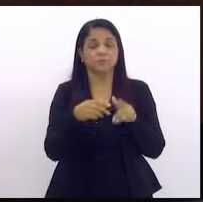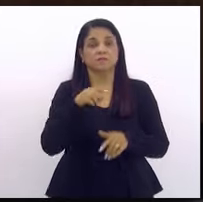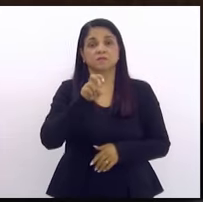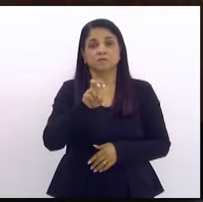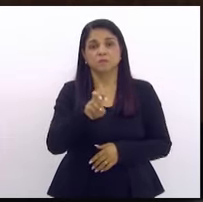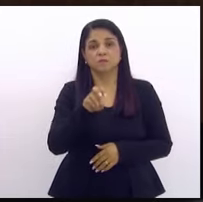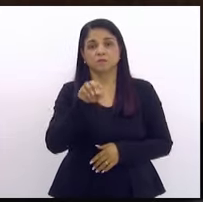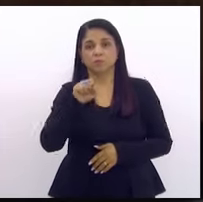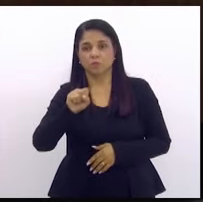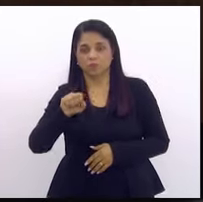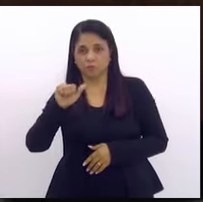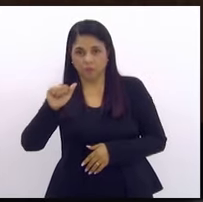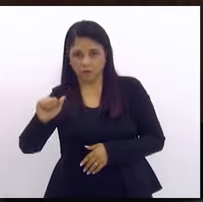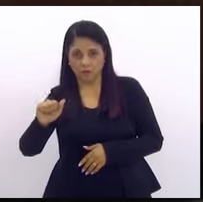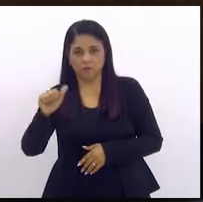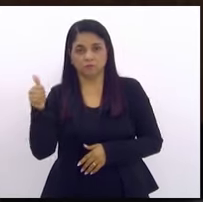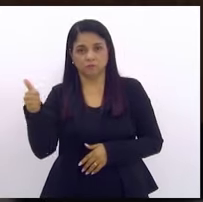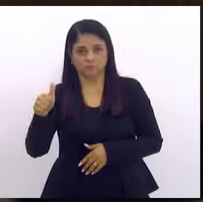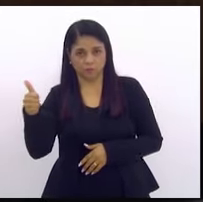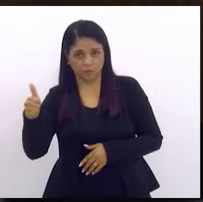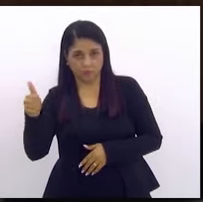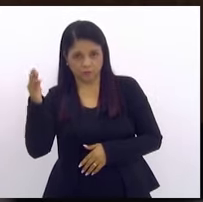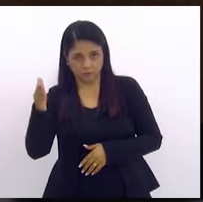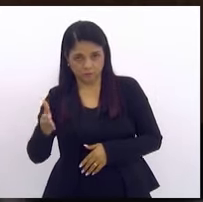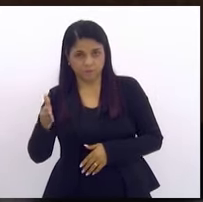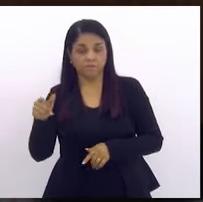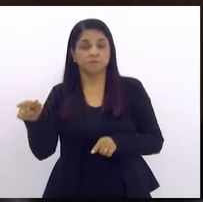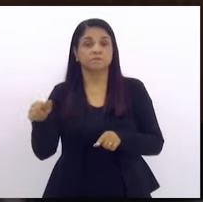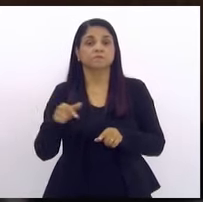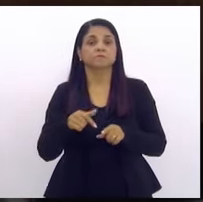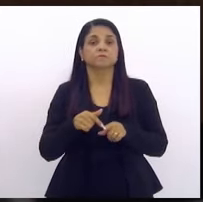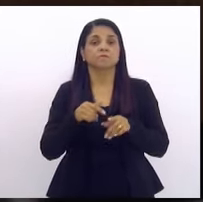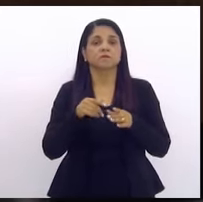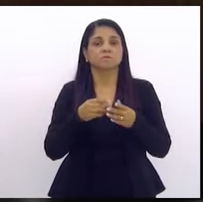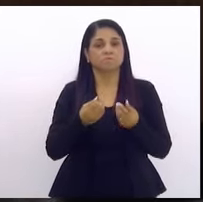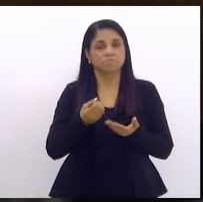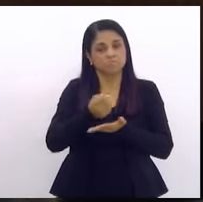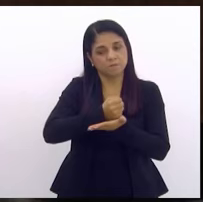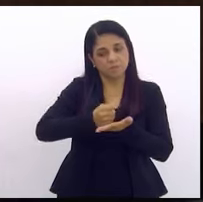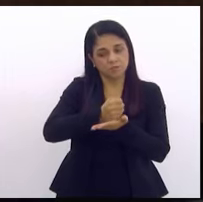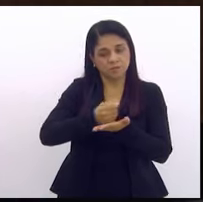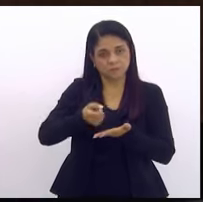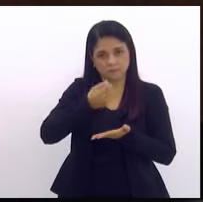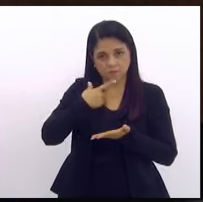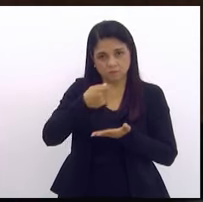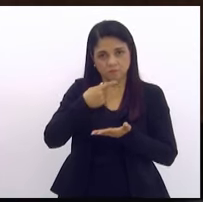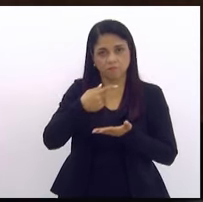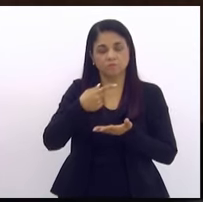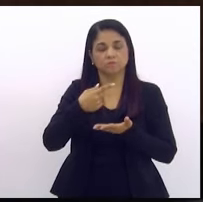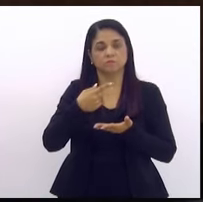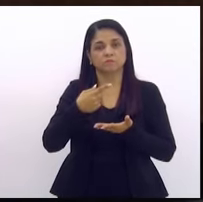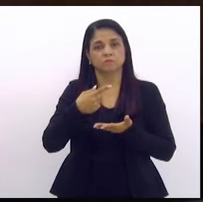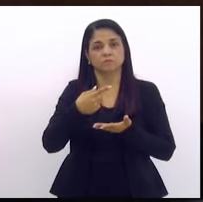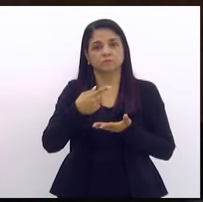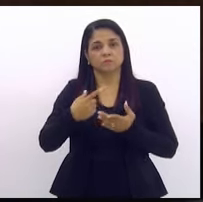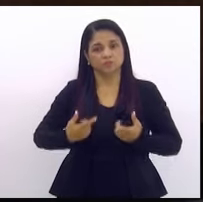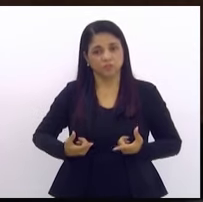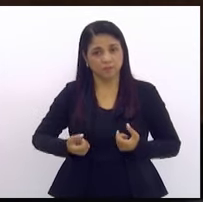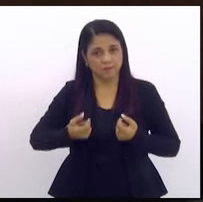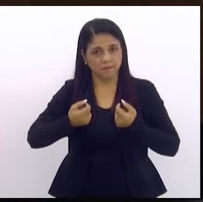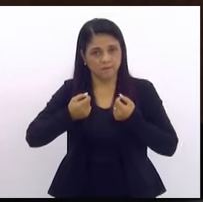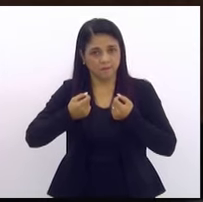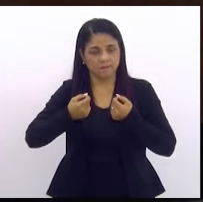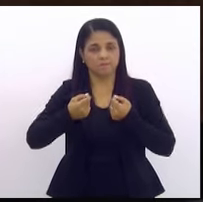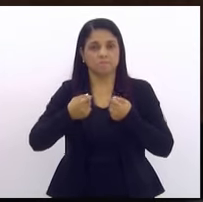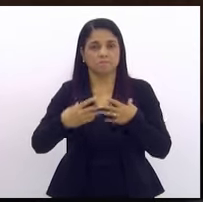58A, de 2011, que concessão de medicação para portadores de câncer de mama,